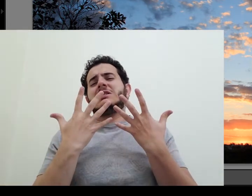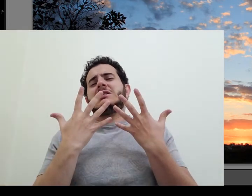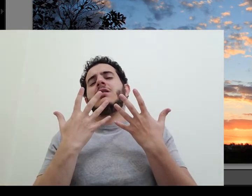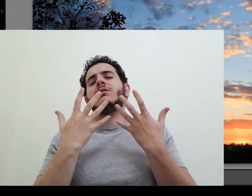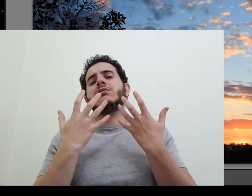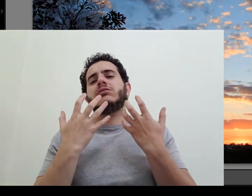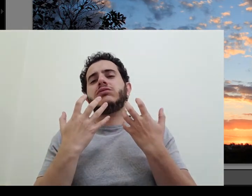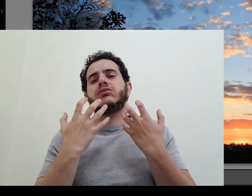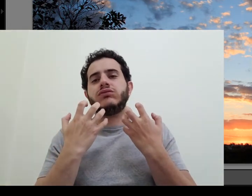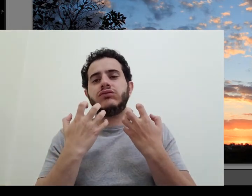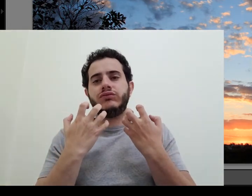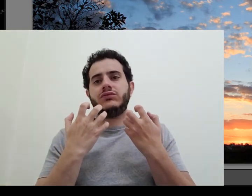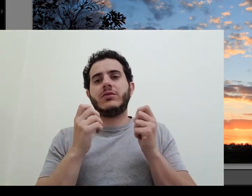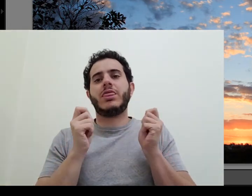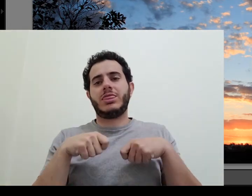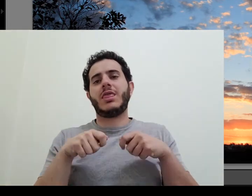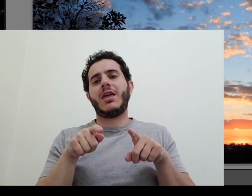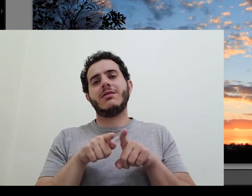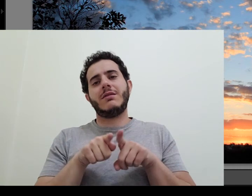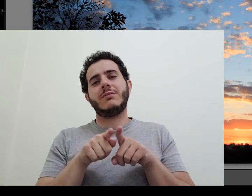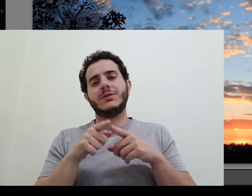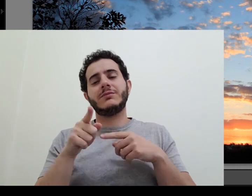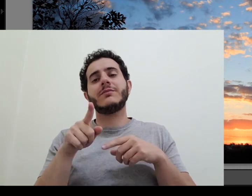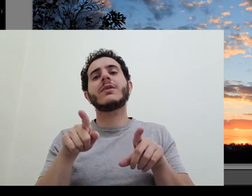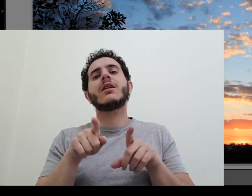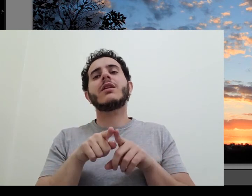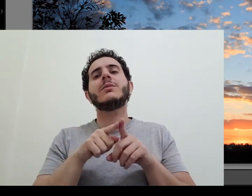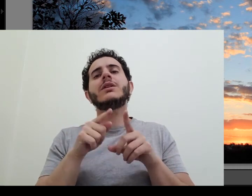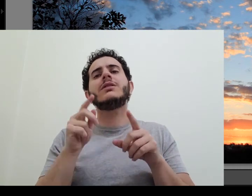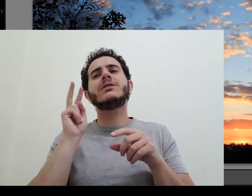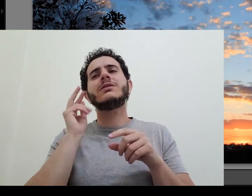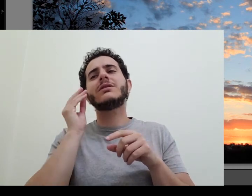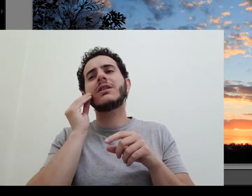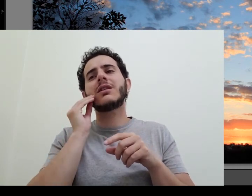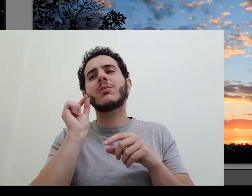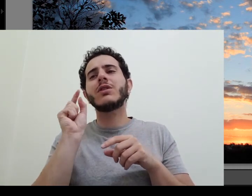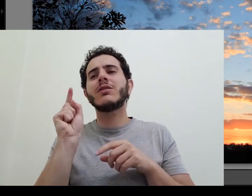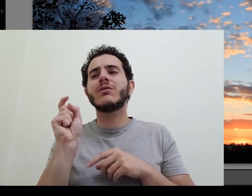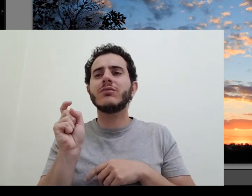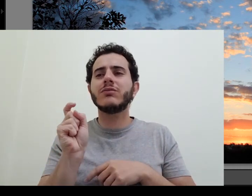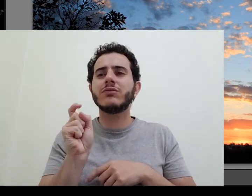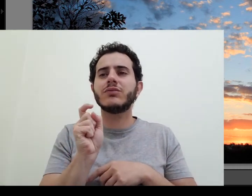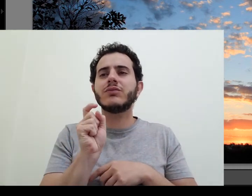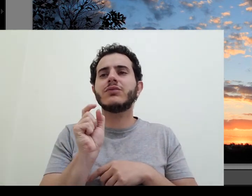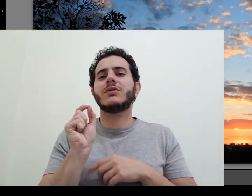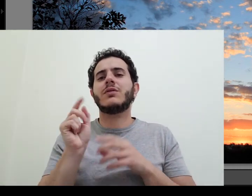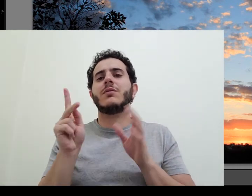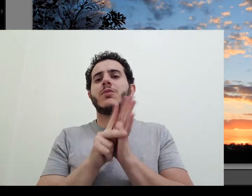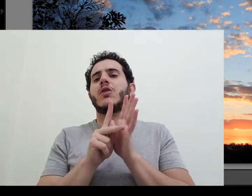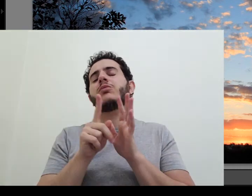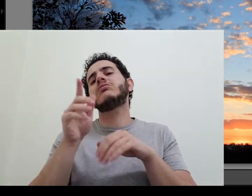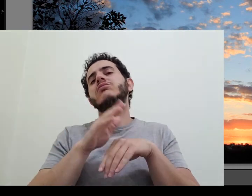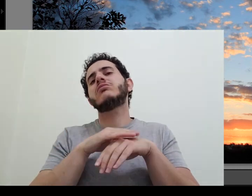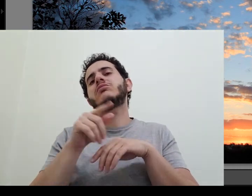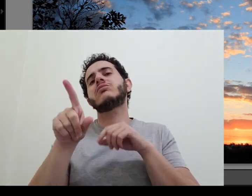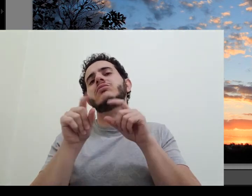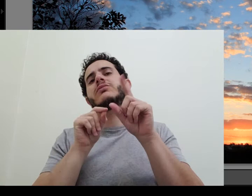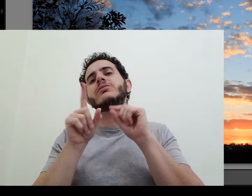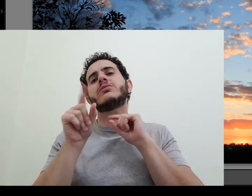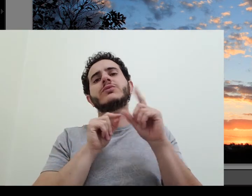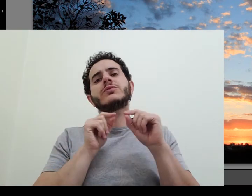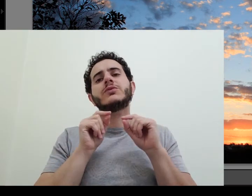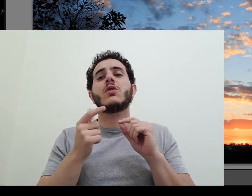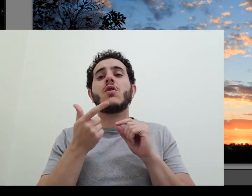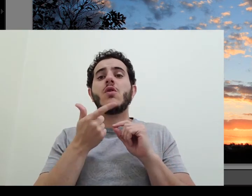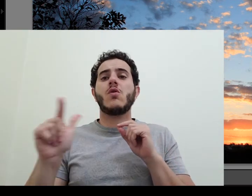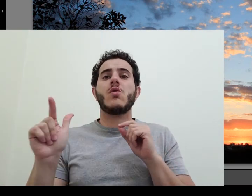muito a sua foto. E geralmente é interessante você fechar um pouquinho os blacks, os pretos aqui também, tá? Dá uma fechadinha. Essa é uma opção. Você poderia ter uma